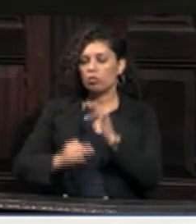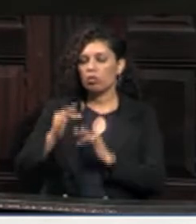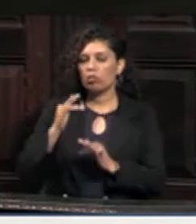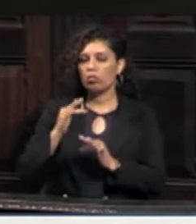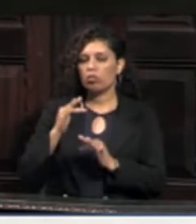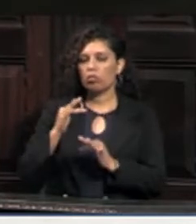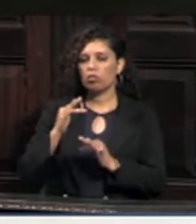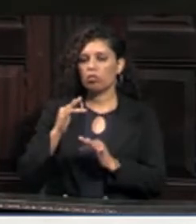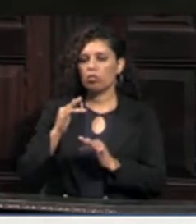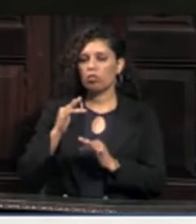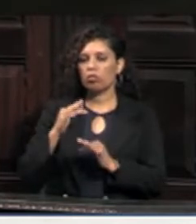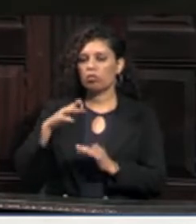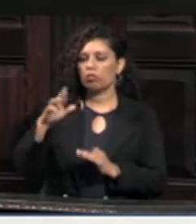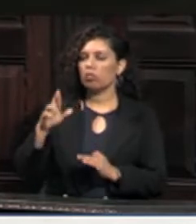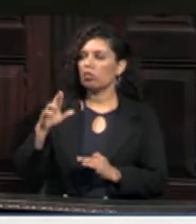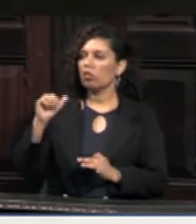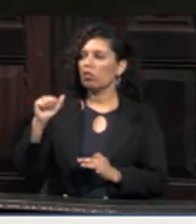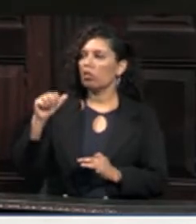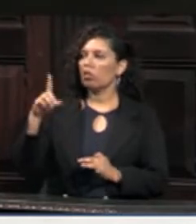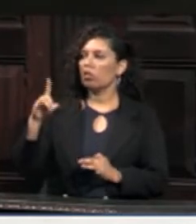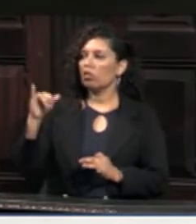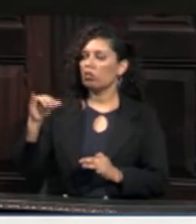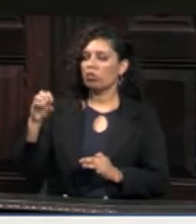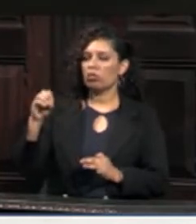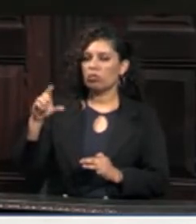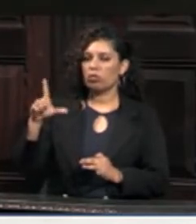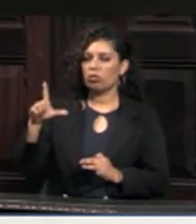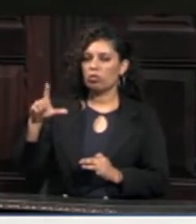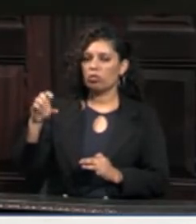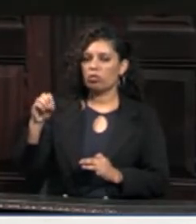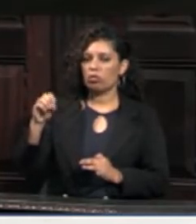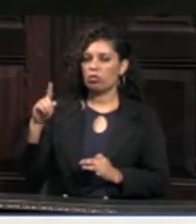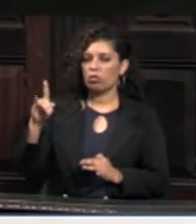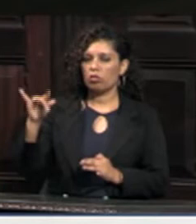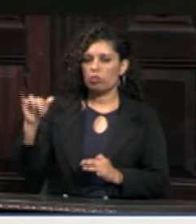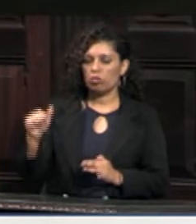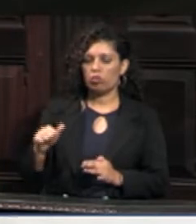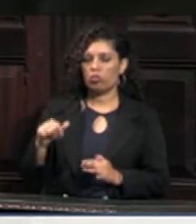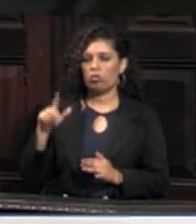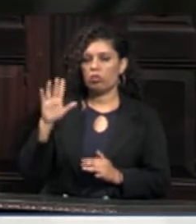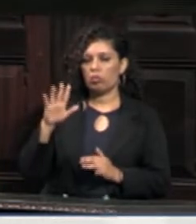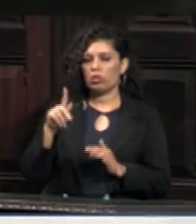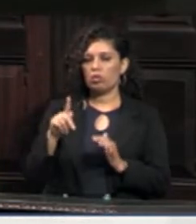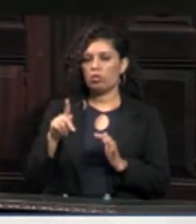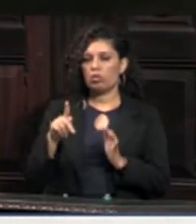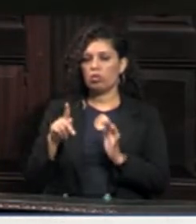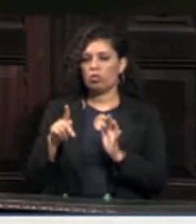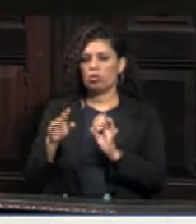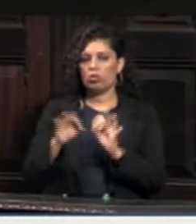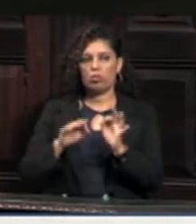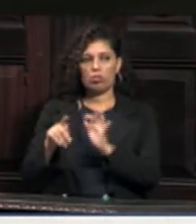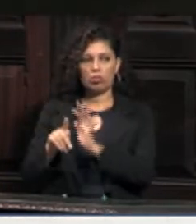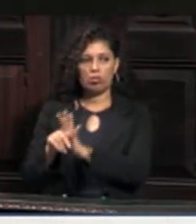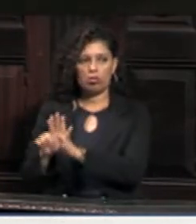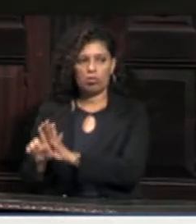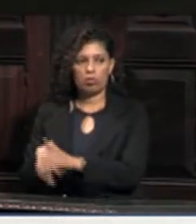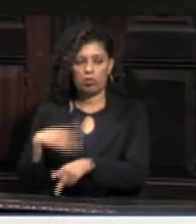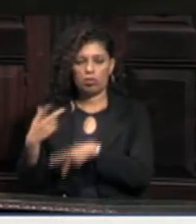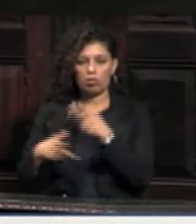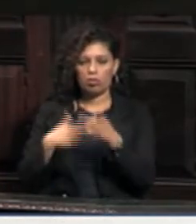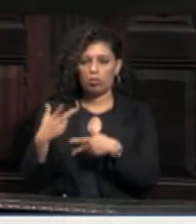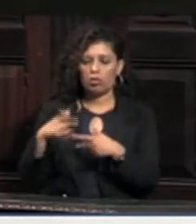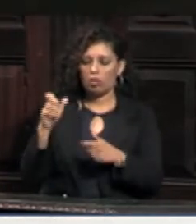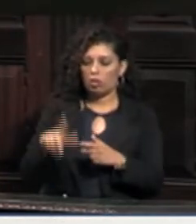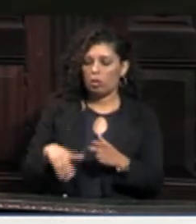tecnólogos em radiologia. Como o projeto pretende enfatizar a atuação exclusiva desses